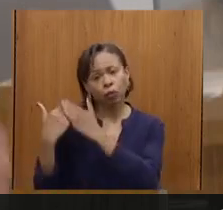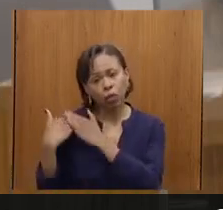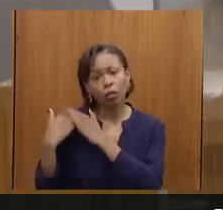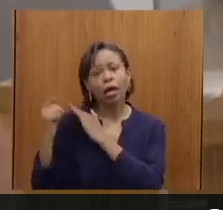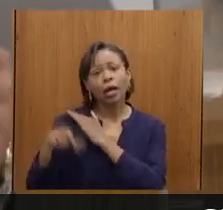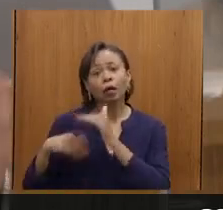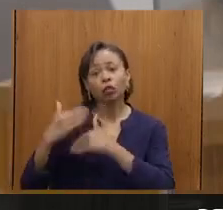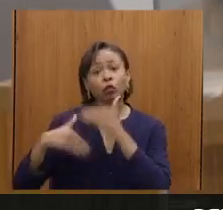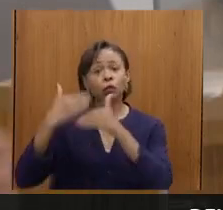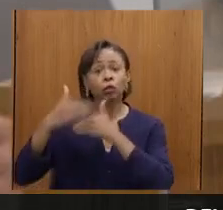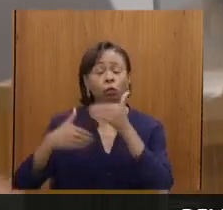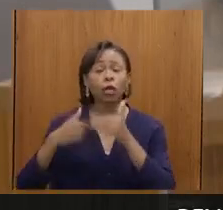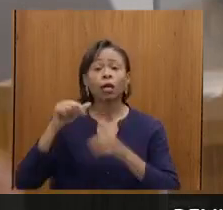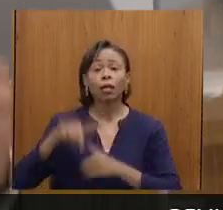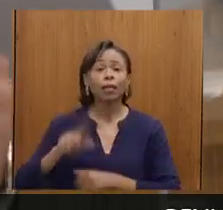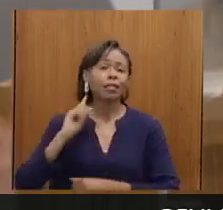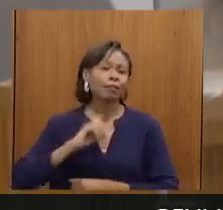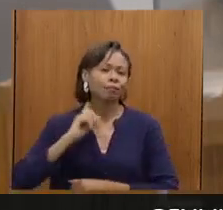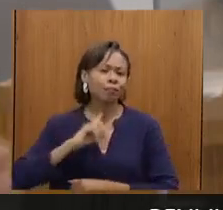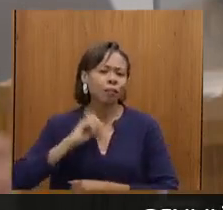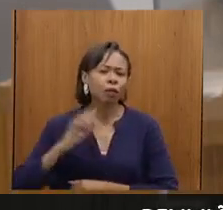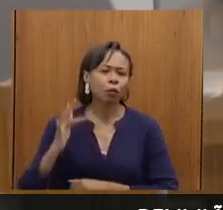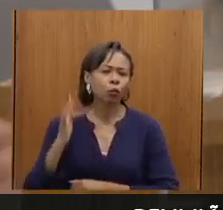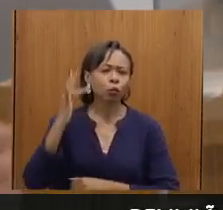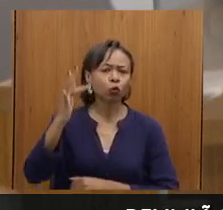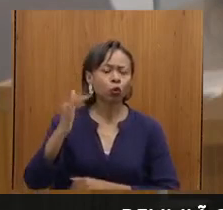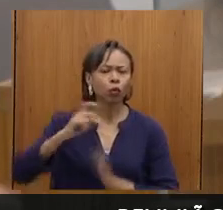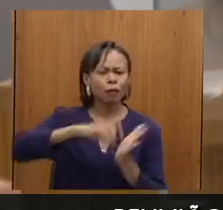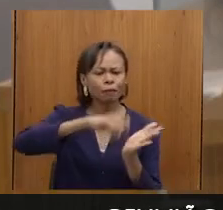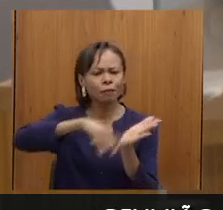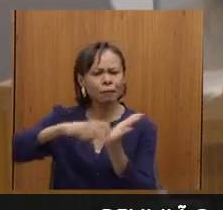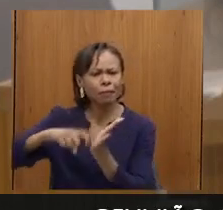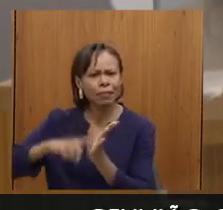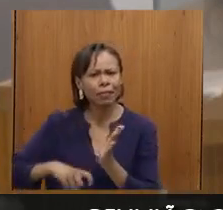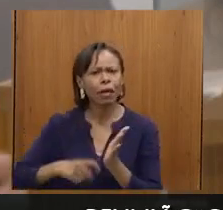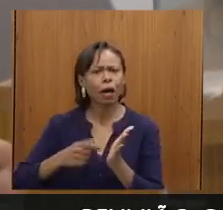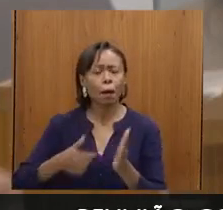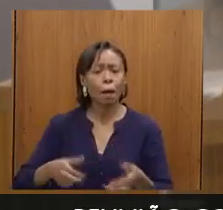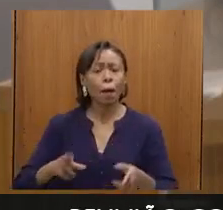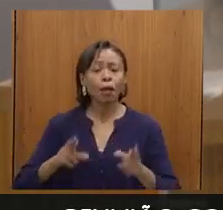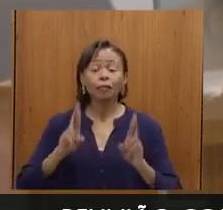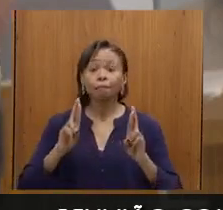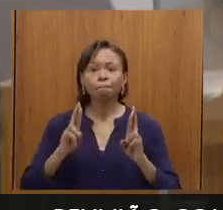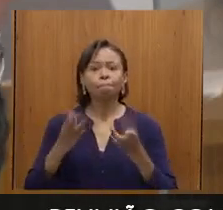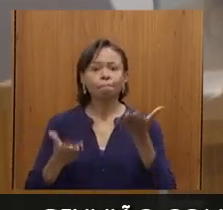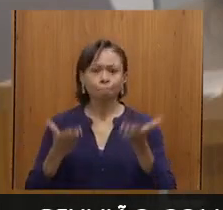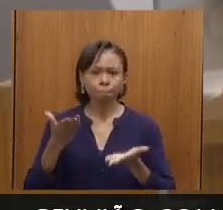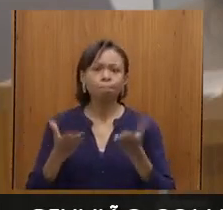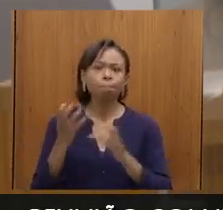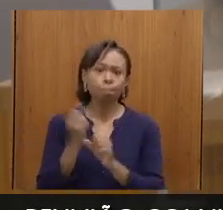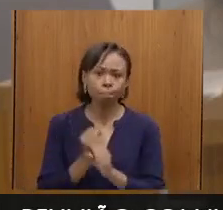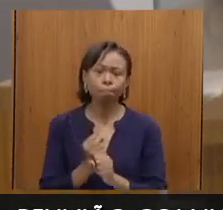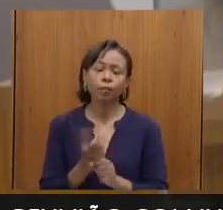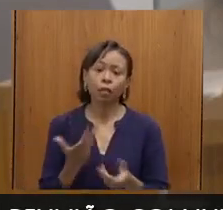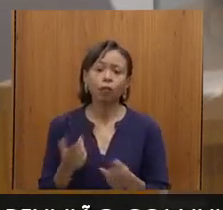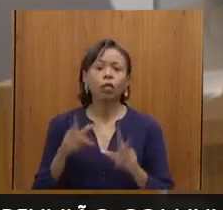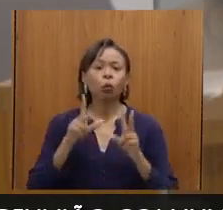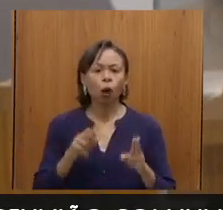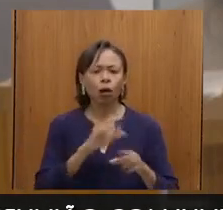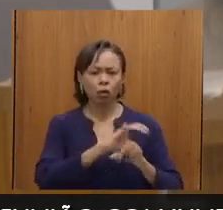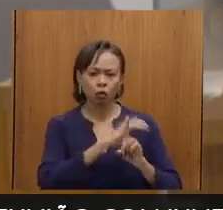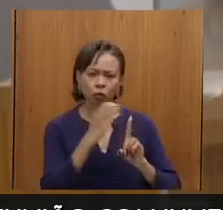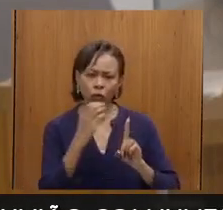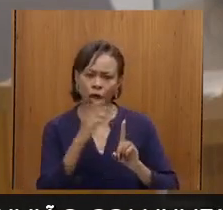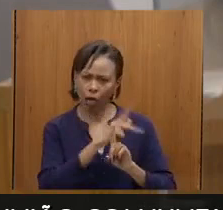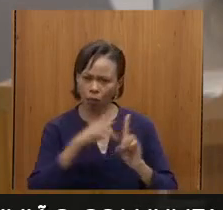construir um Estado de Minas Gerais, um futuro fiscal para Minas Gerais sustentável. E contamos, assim como foi na reforma da Previdência